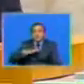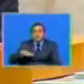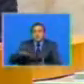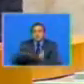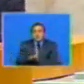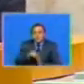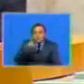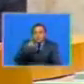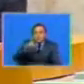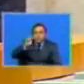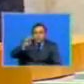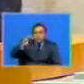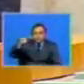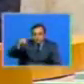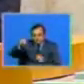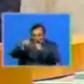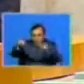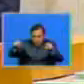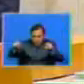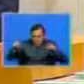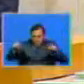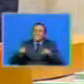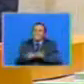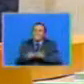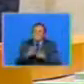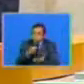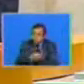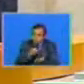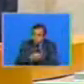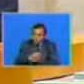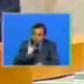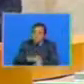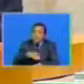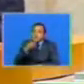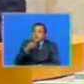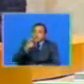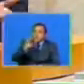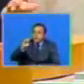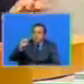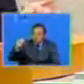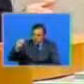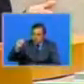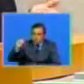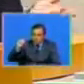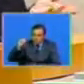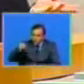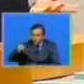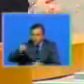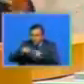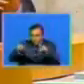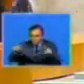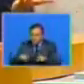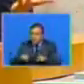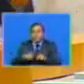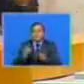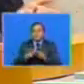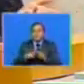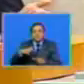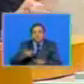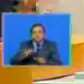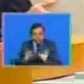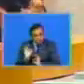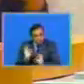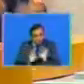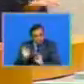1.500 metros. Mas temos que agora disciplinar aqueles com mais de 1.500 metros, porque a cidade não se organiza e não funciona